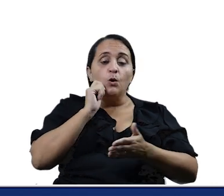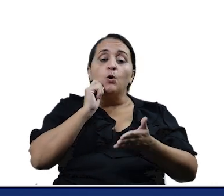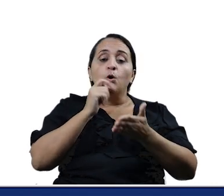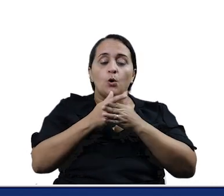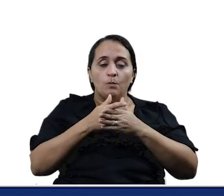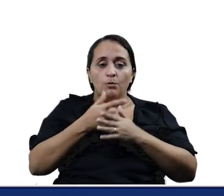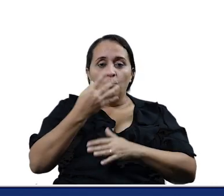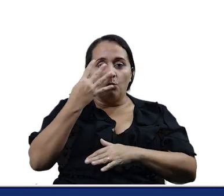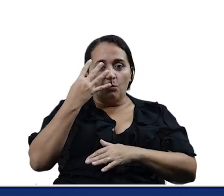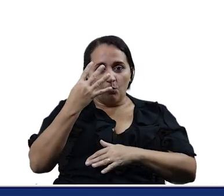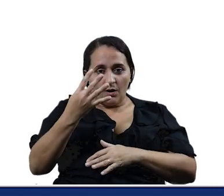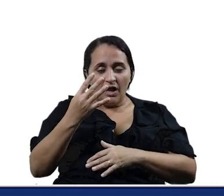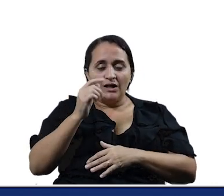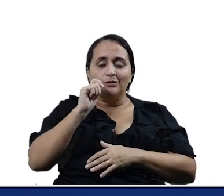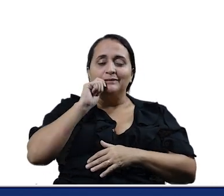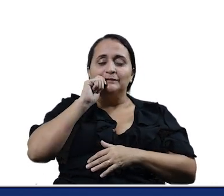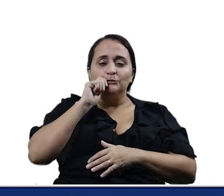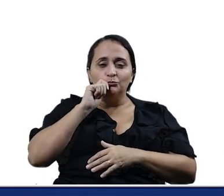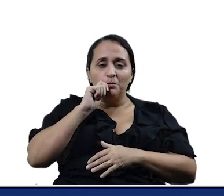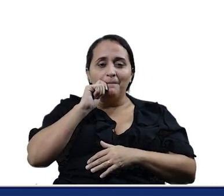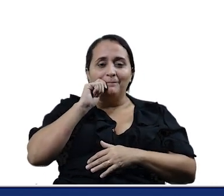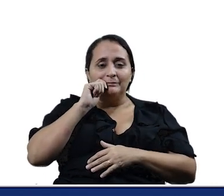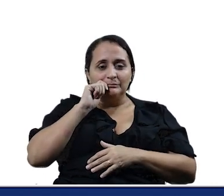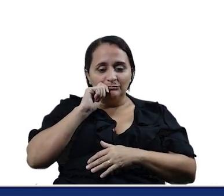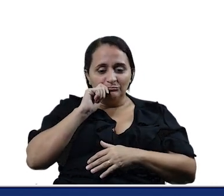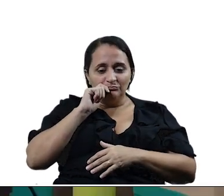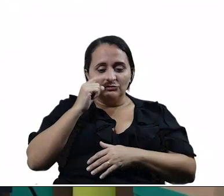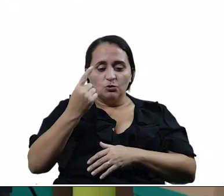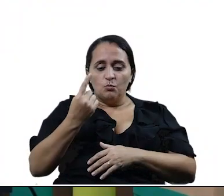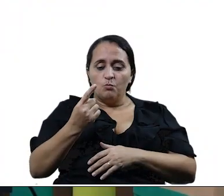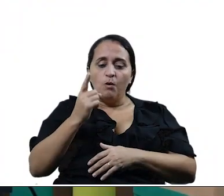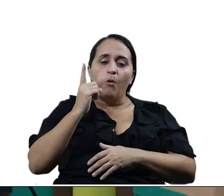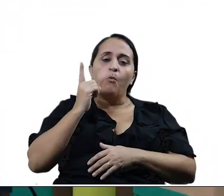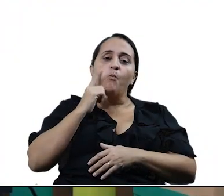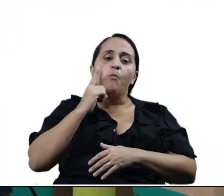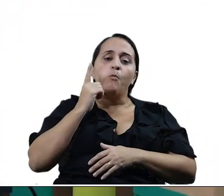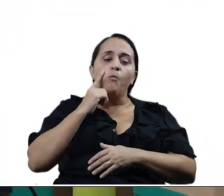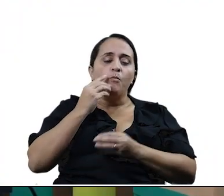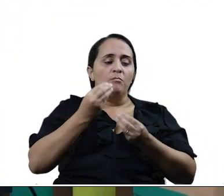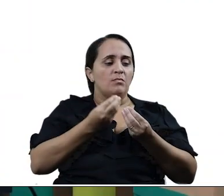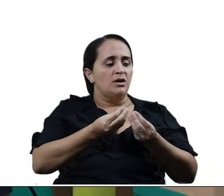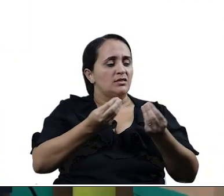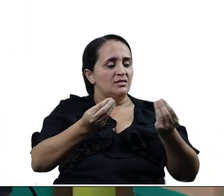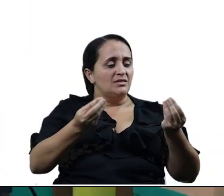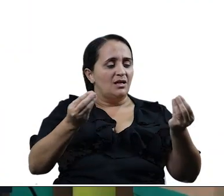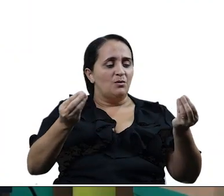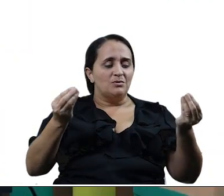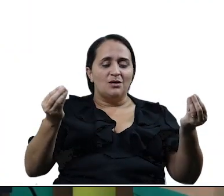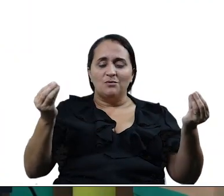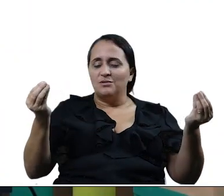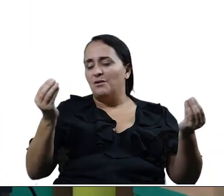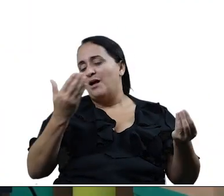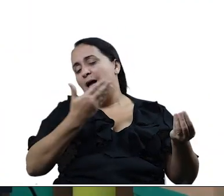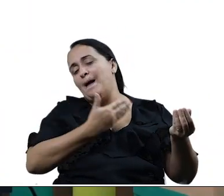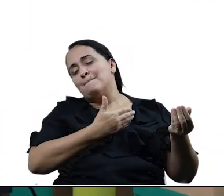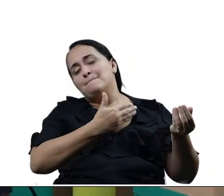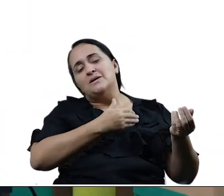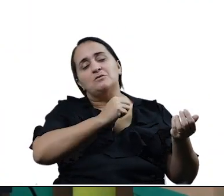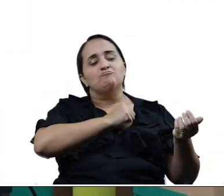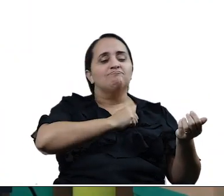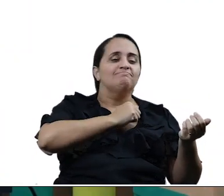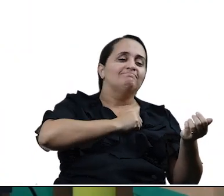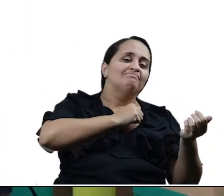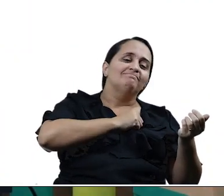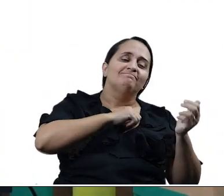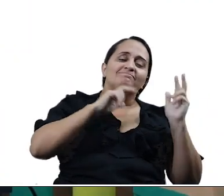uma bala, distribuiu para sua galera e fez a festa, tá bom? Porém, tem mais